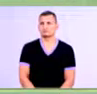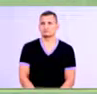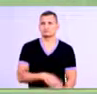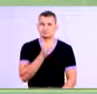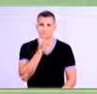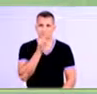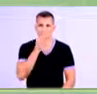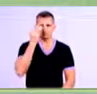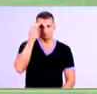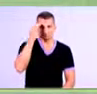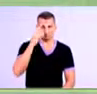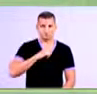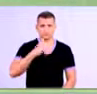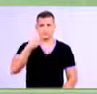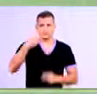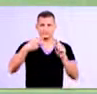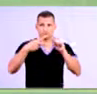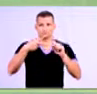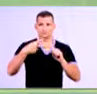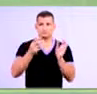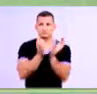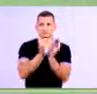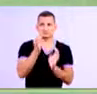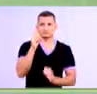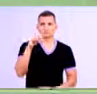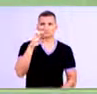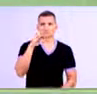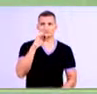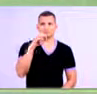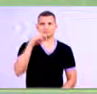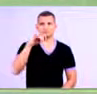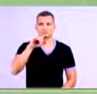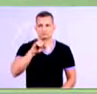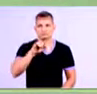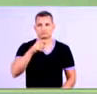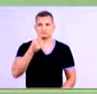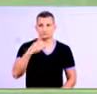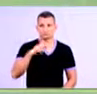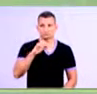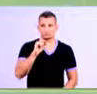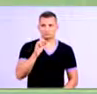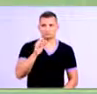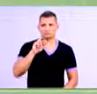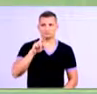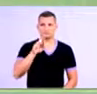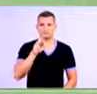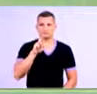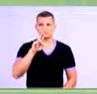temos duas categorizações, os funcionais e os estruturais.